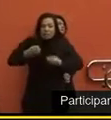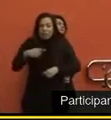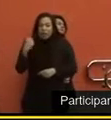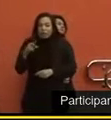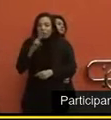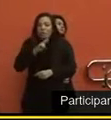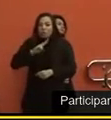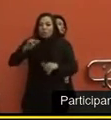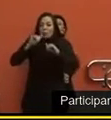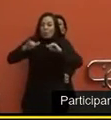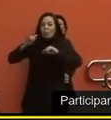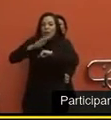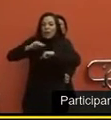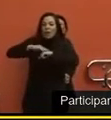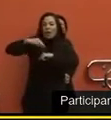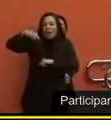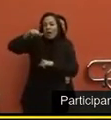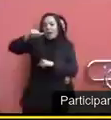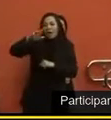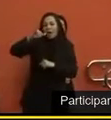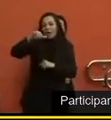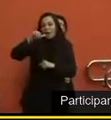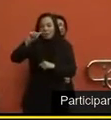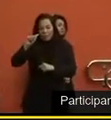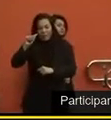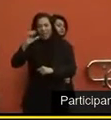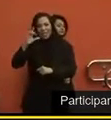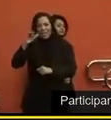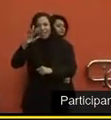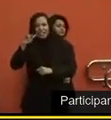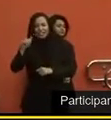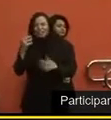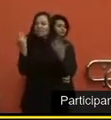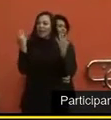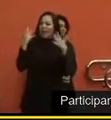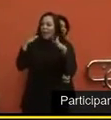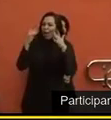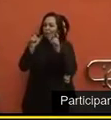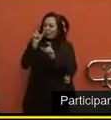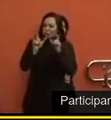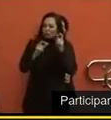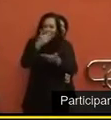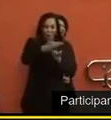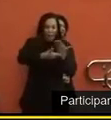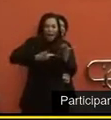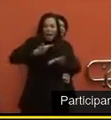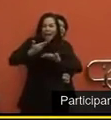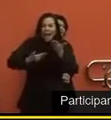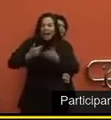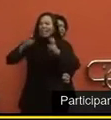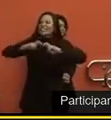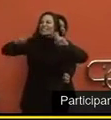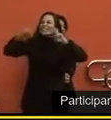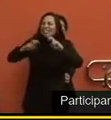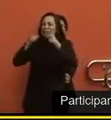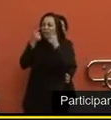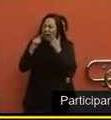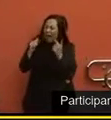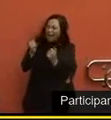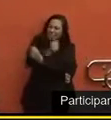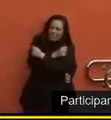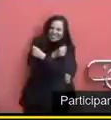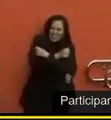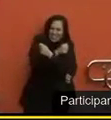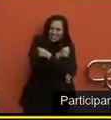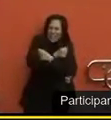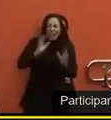na voz da queridíssima doutora Maria Cristina Telecheia. Aplaudimos uns aos outros, gritamos e choramos de alegria, nos